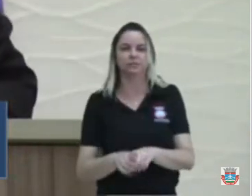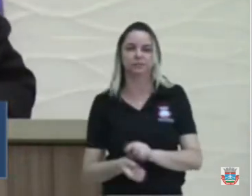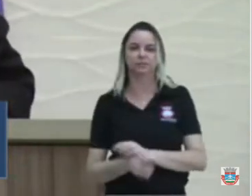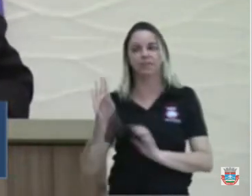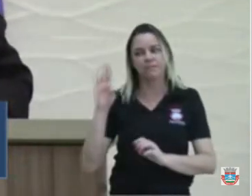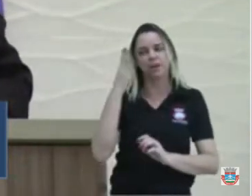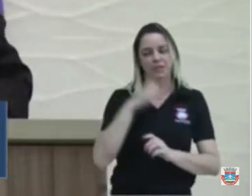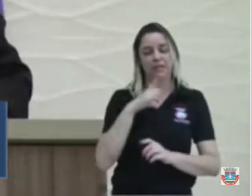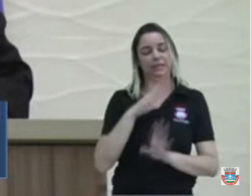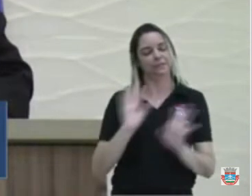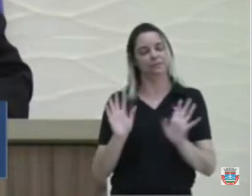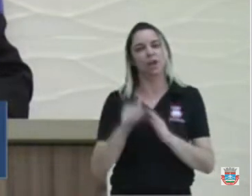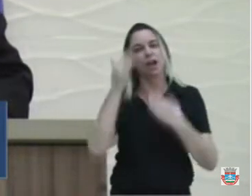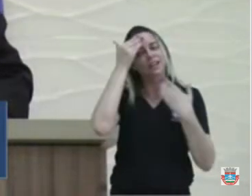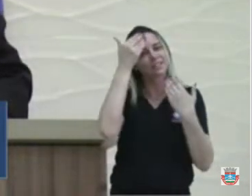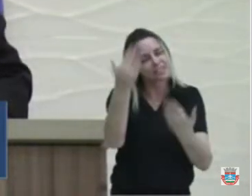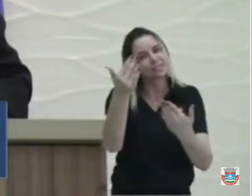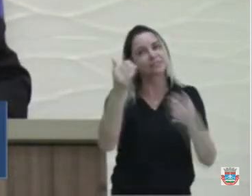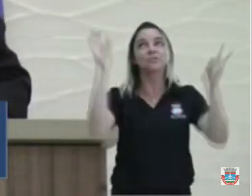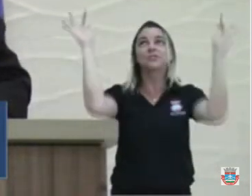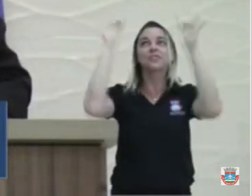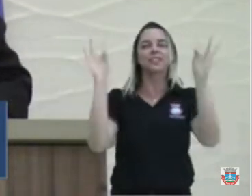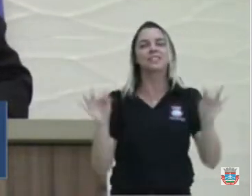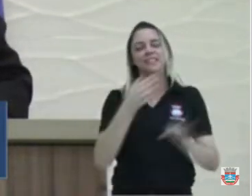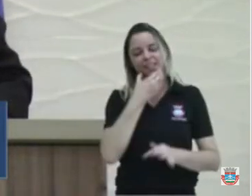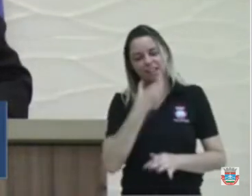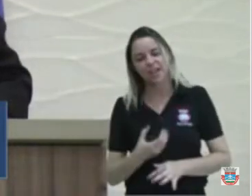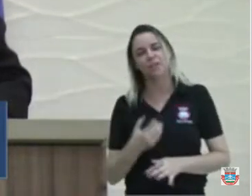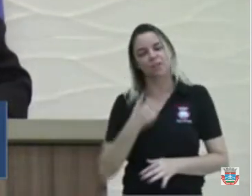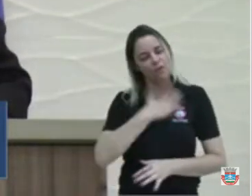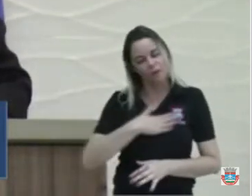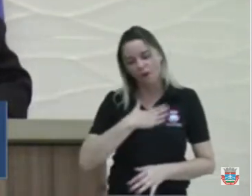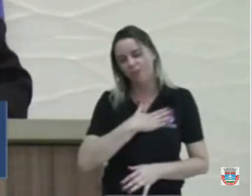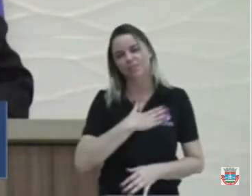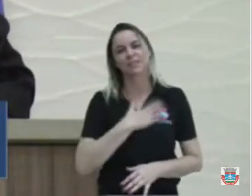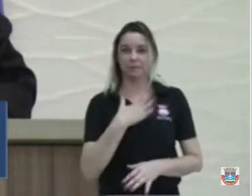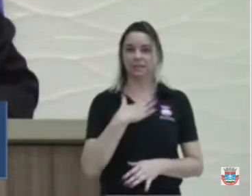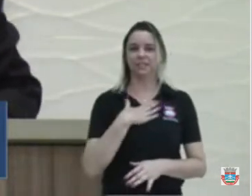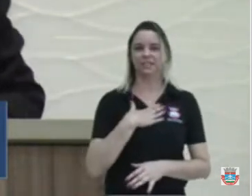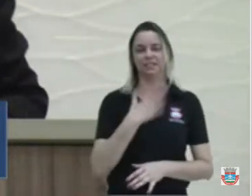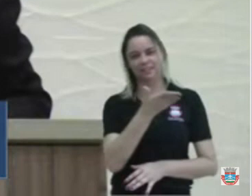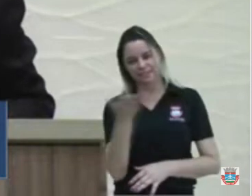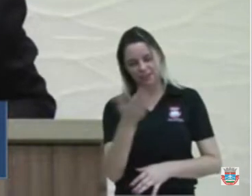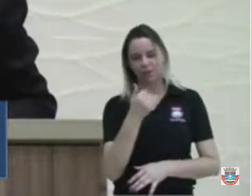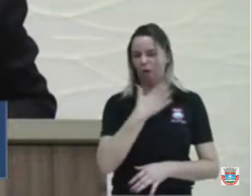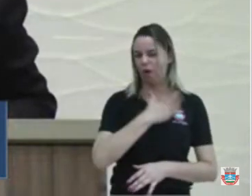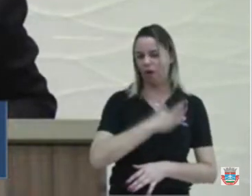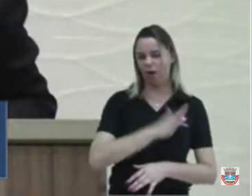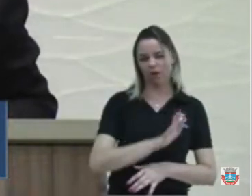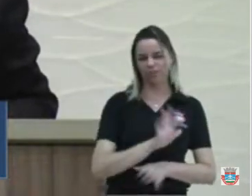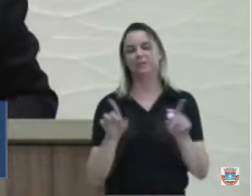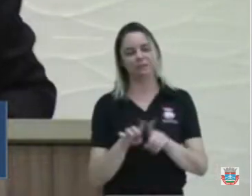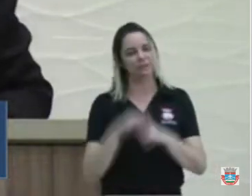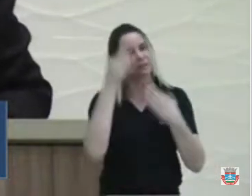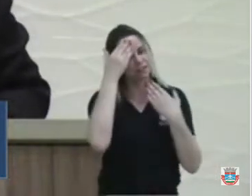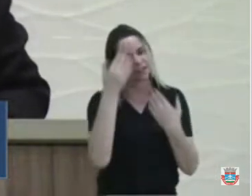meu agradecimento, um Feliz Natal para eles, para aquele que gosta de mim, para aquele que não gosta, para aquele que está me ouvindo,